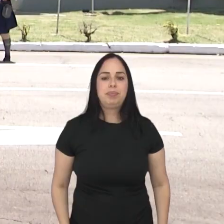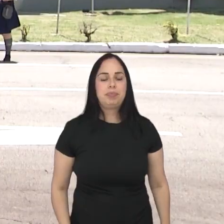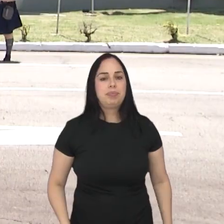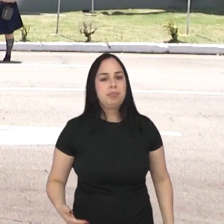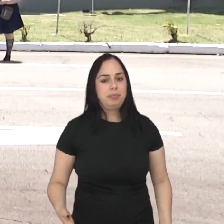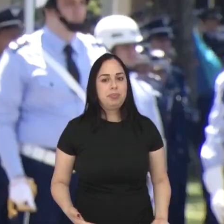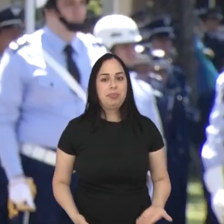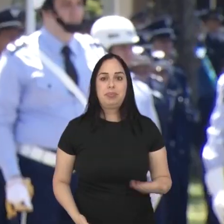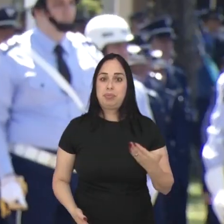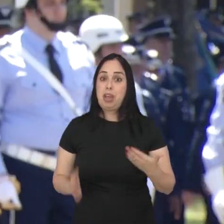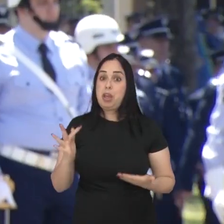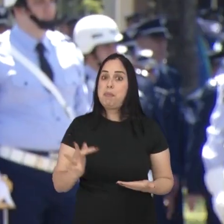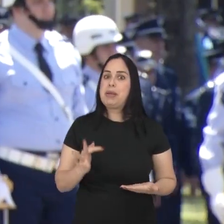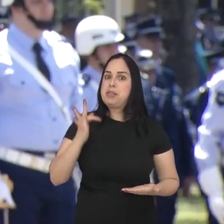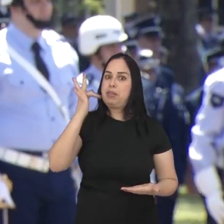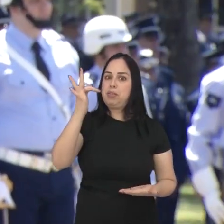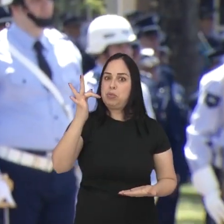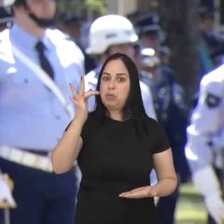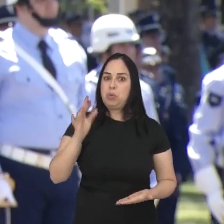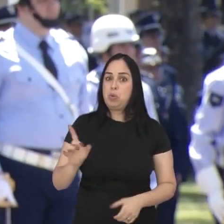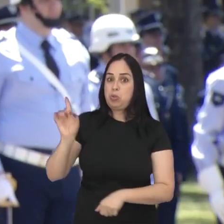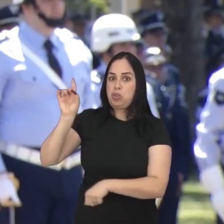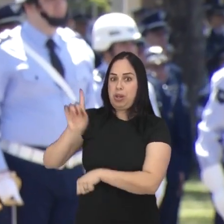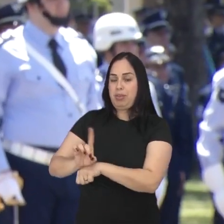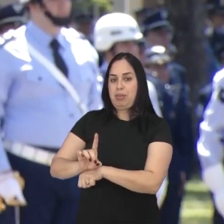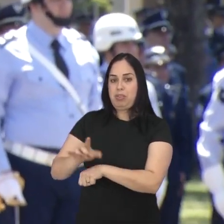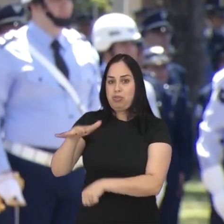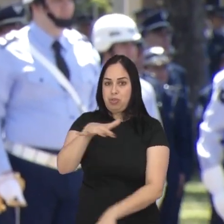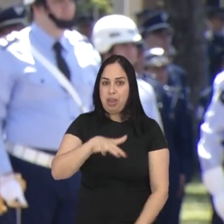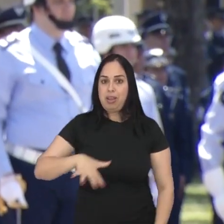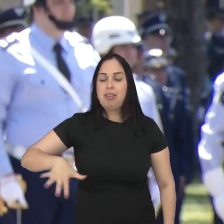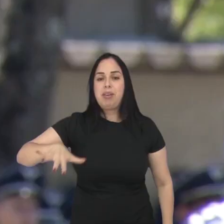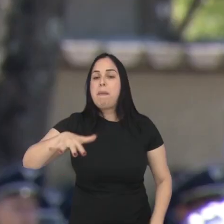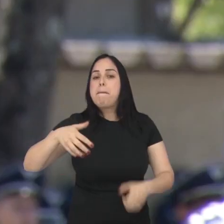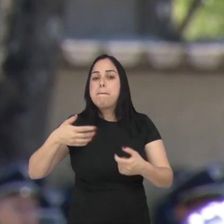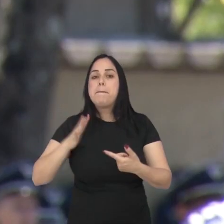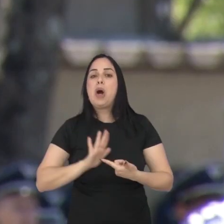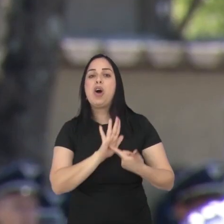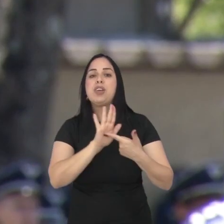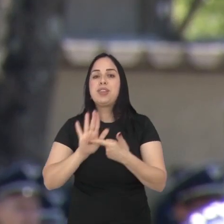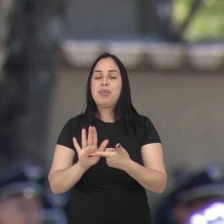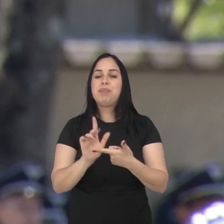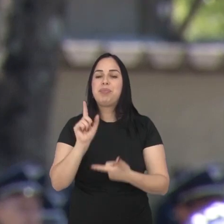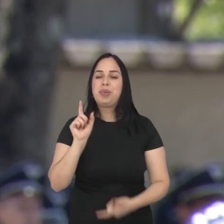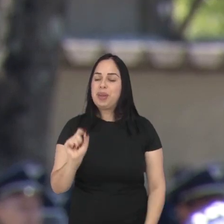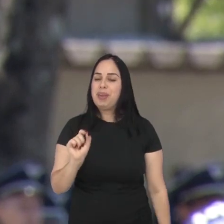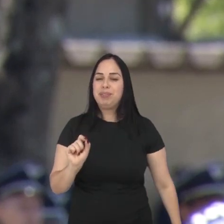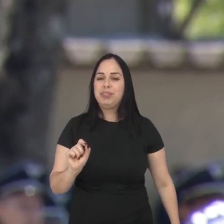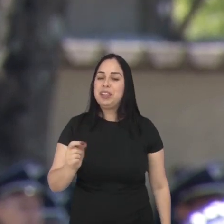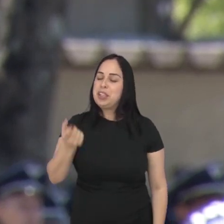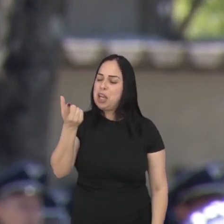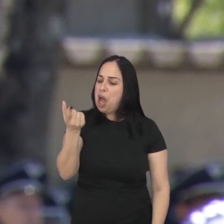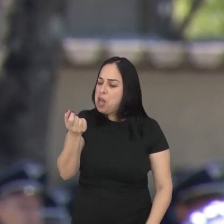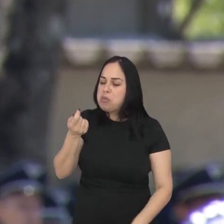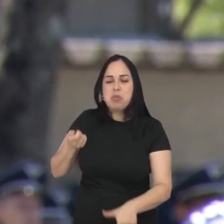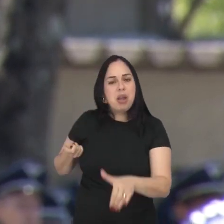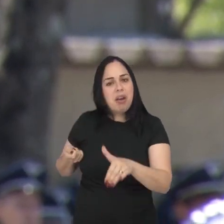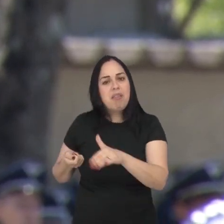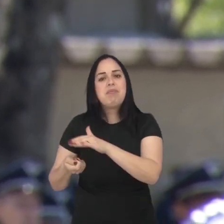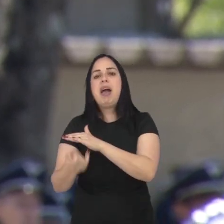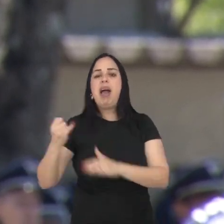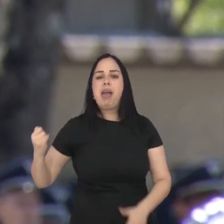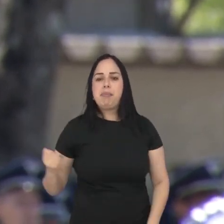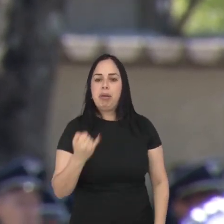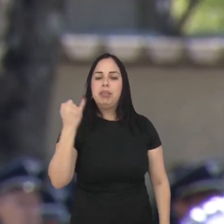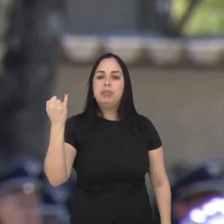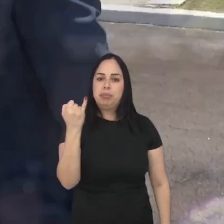mais operacional também. E para o futuro, o diretor-geral do DCTA aponta a importância de se ter mais investimentos